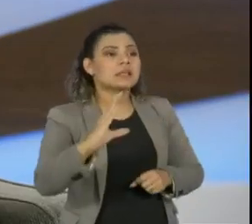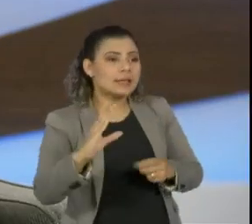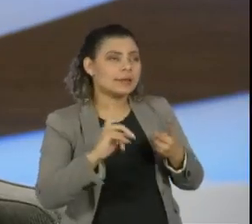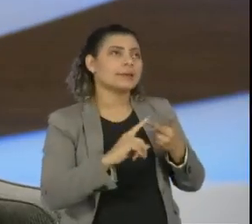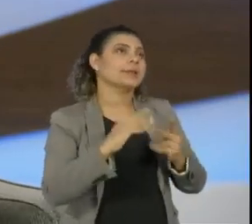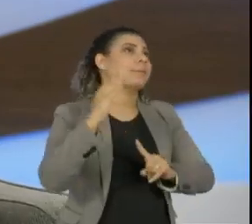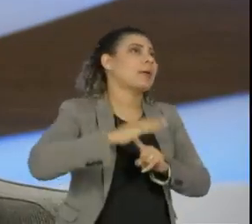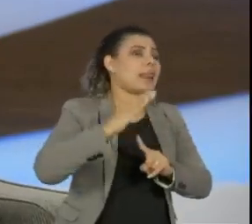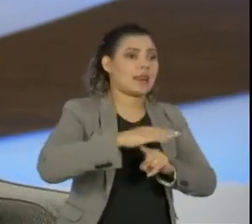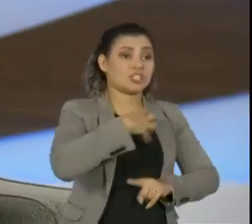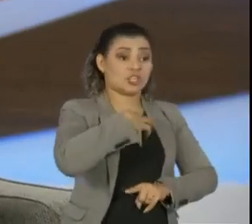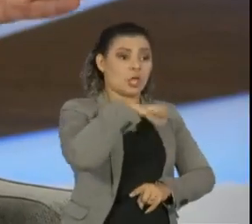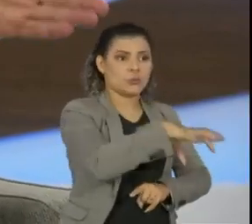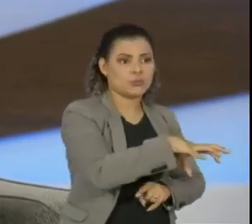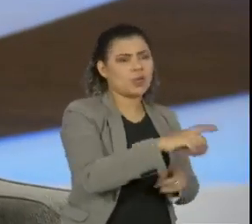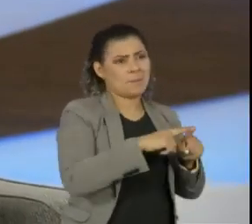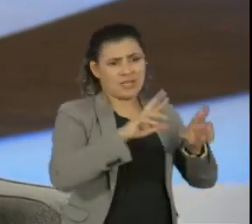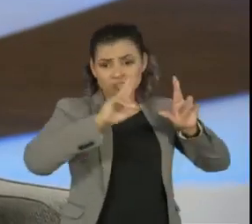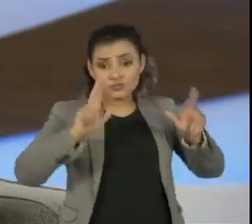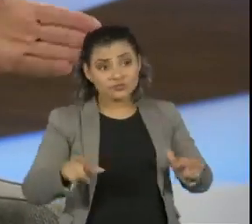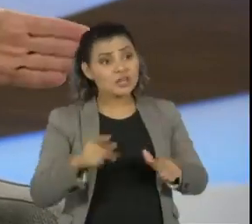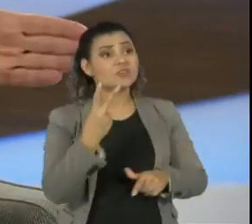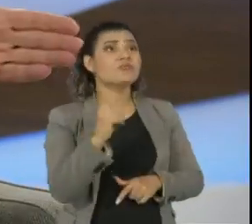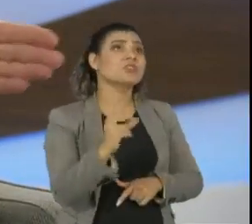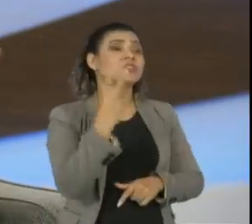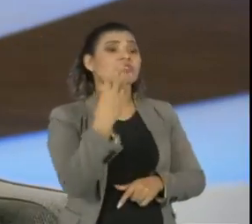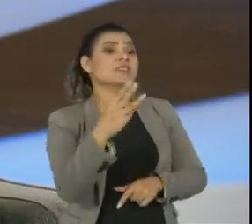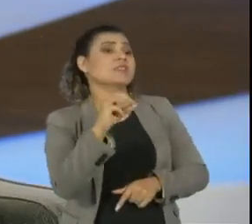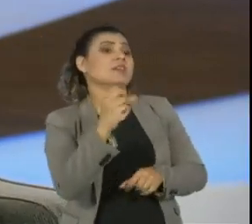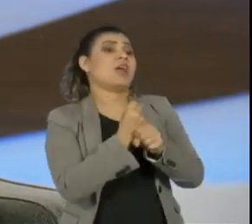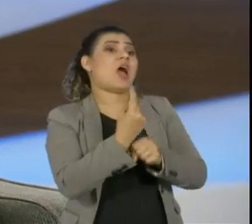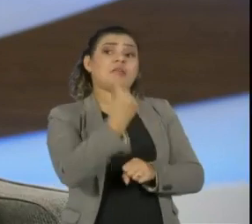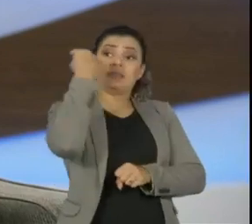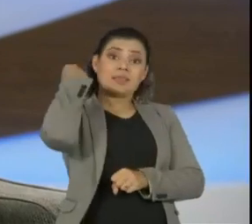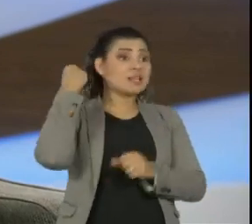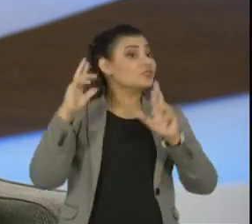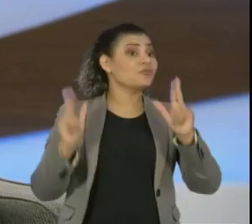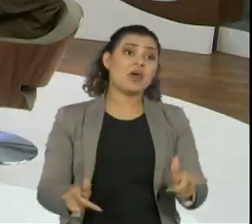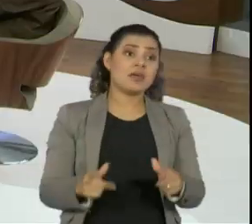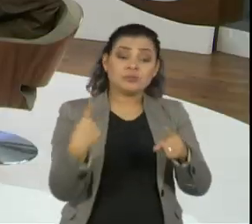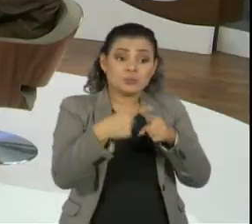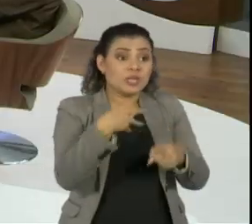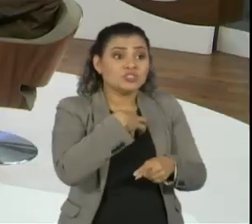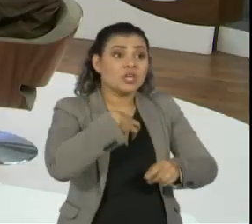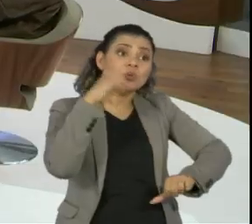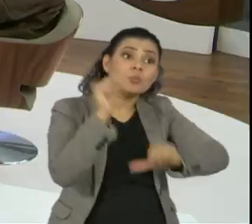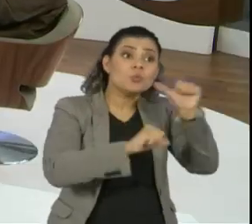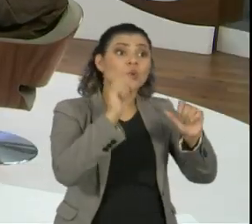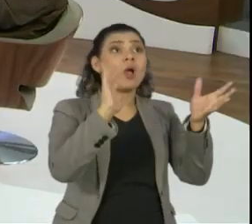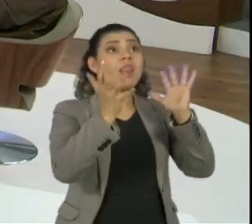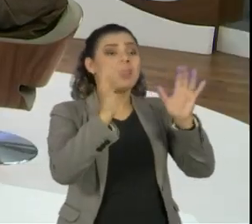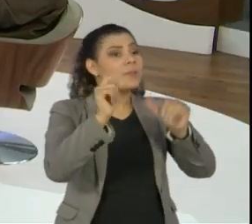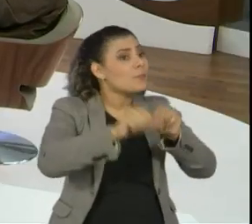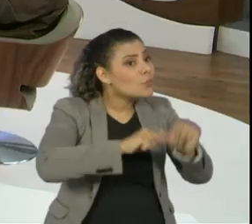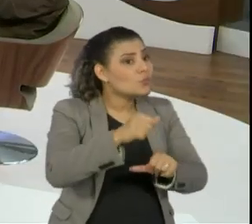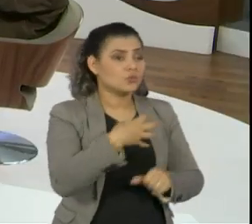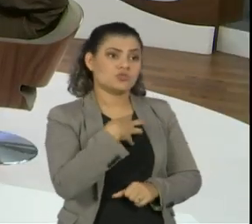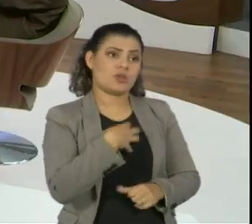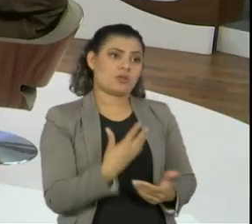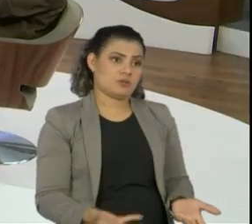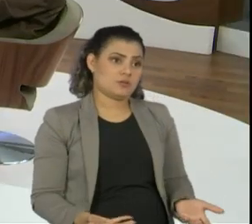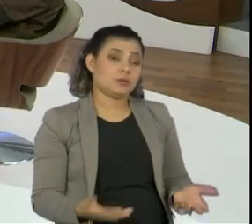catarina e no paraná como você plantava 20 ou 30 anos não é possível ignorar